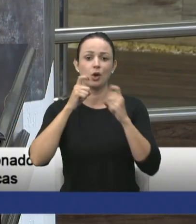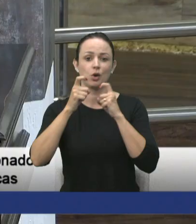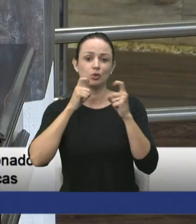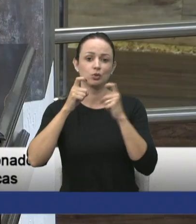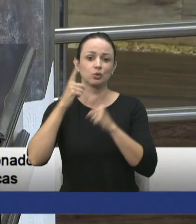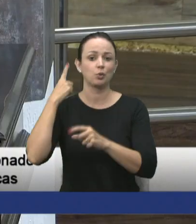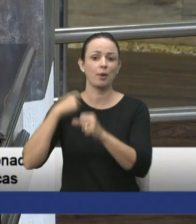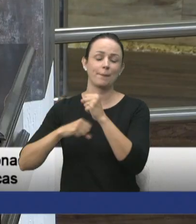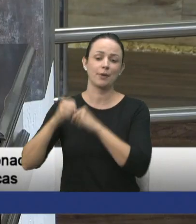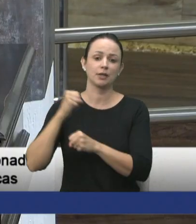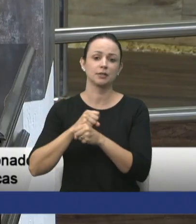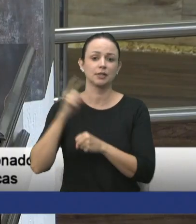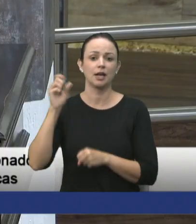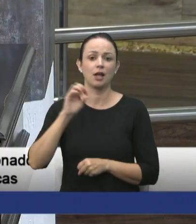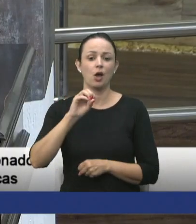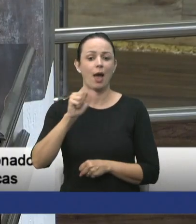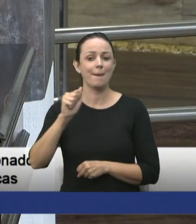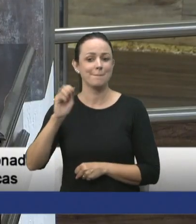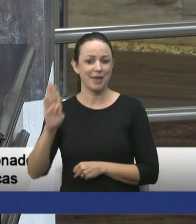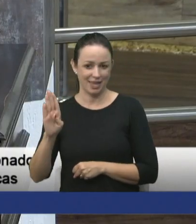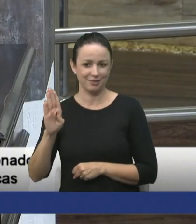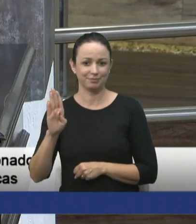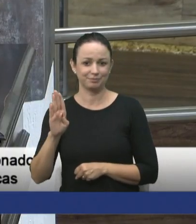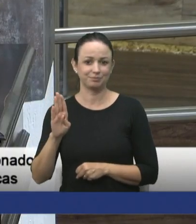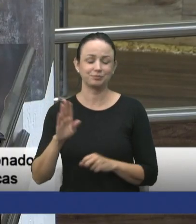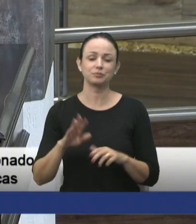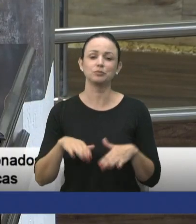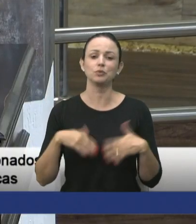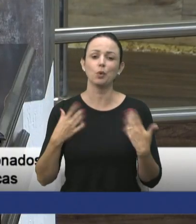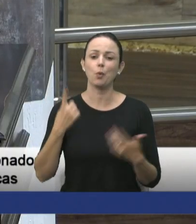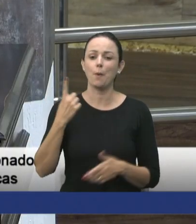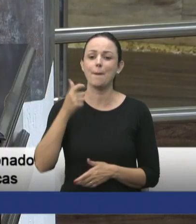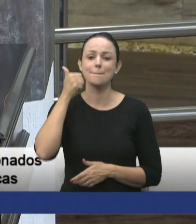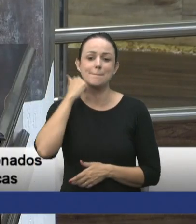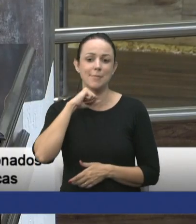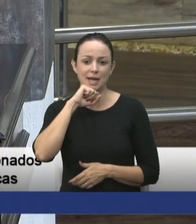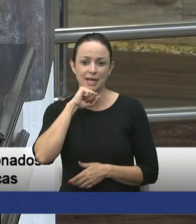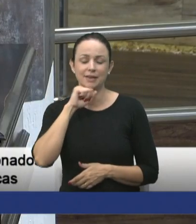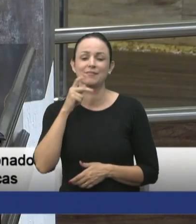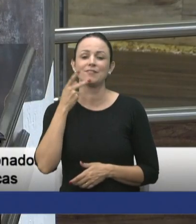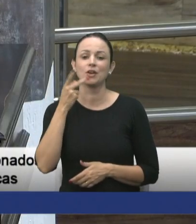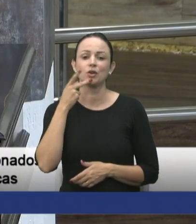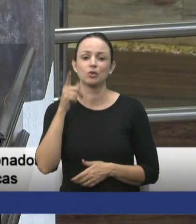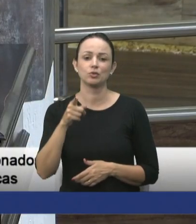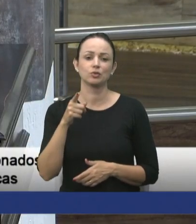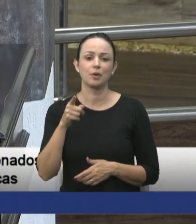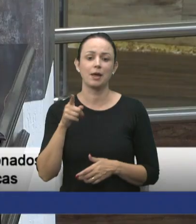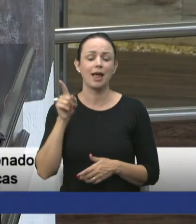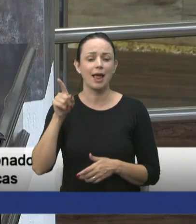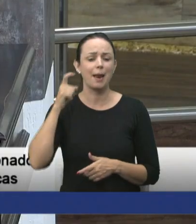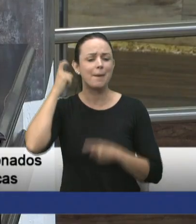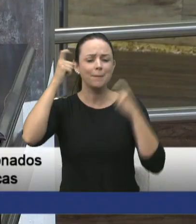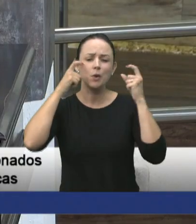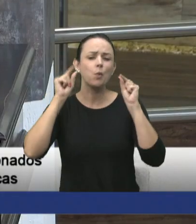ano passado lá na OAB, quando uma mãe disse que a maior preocupação